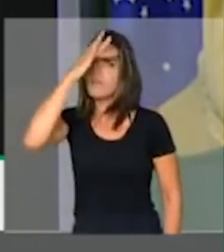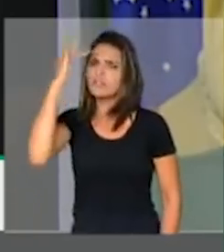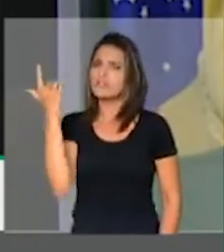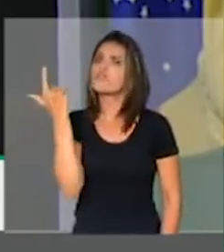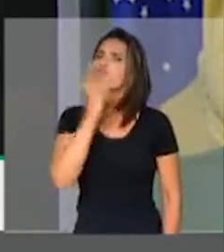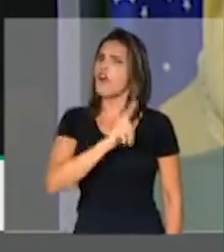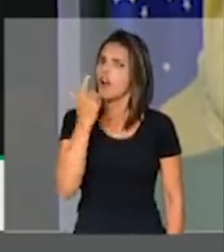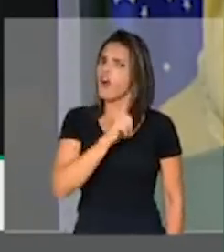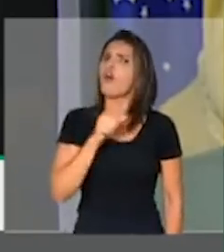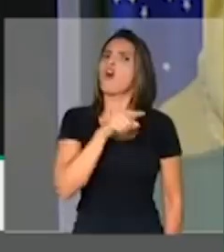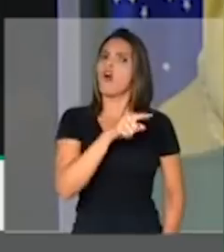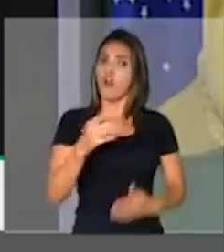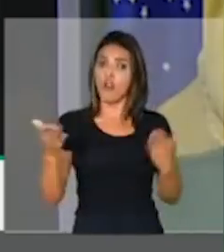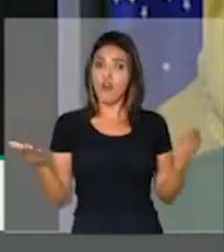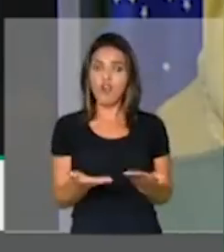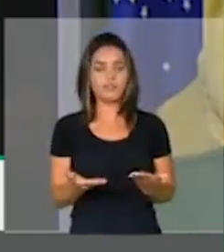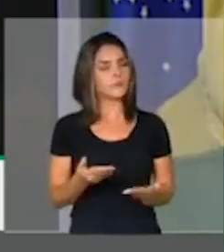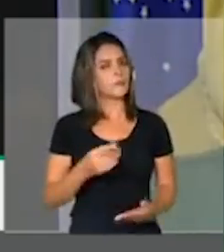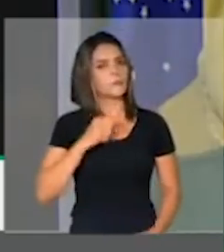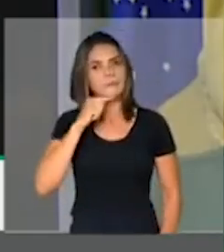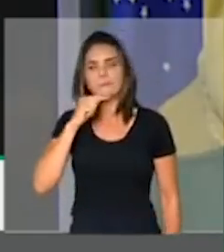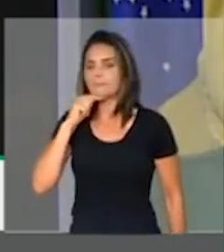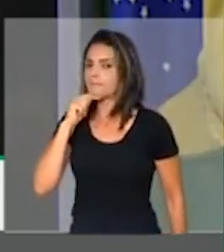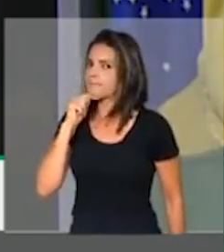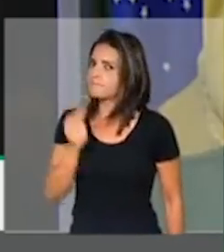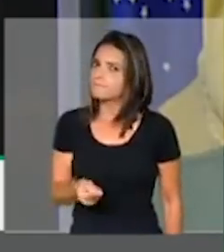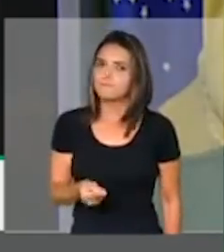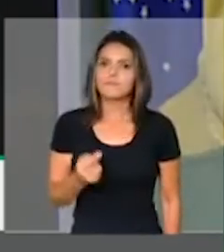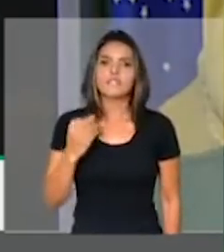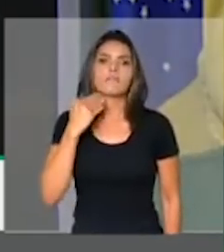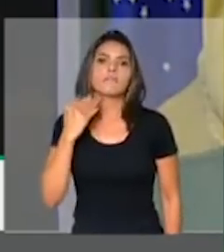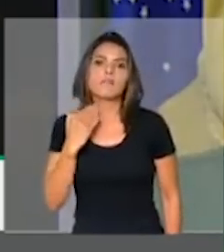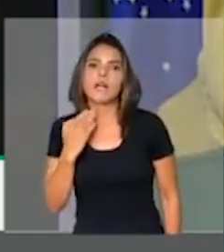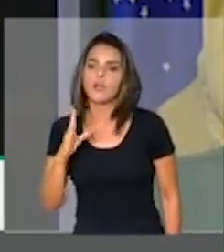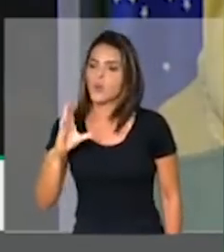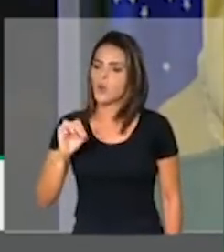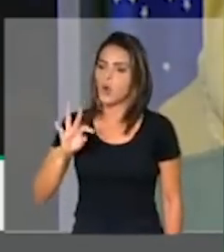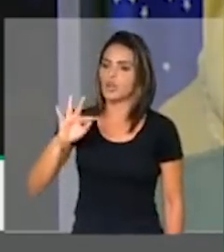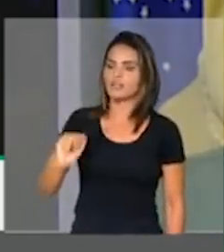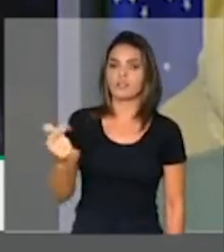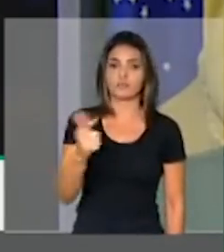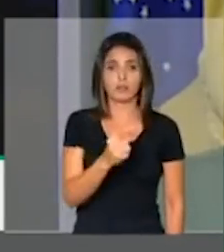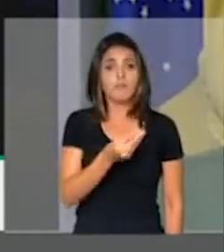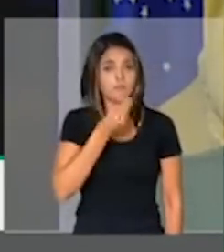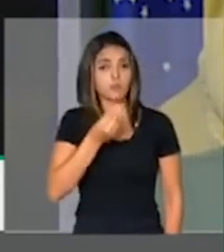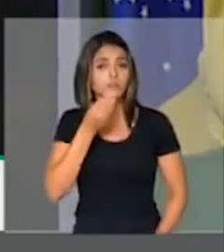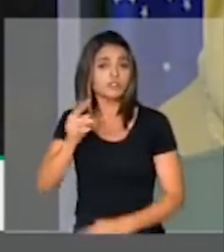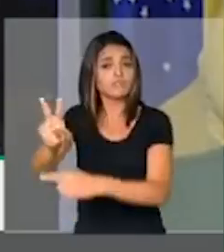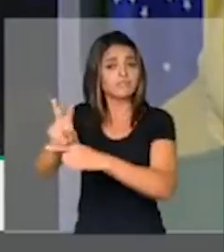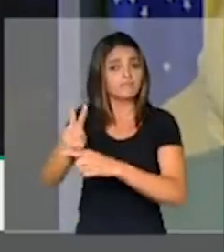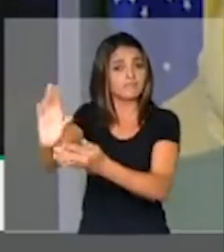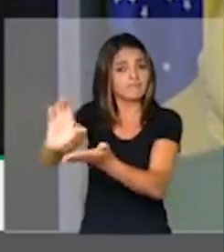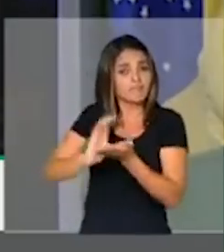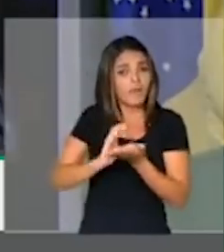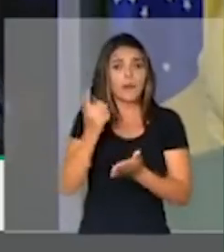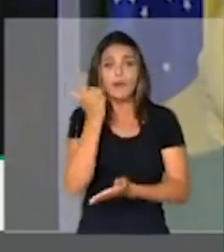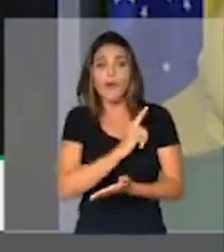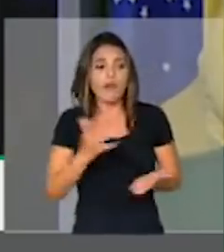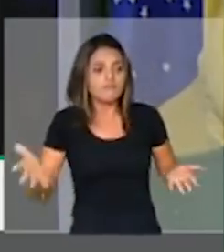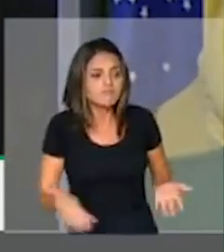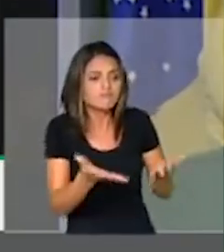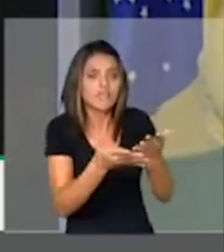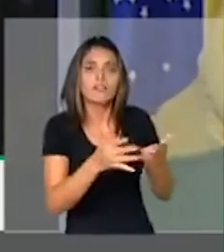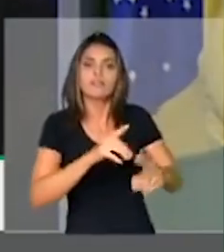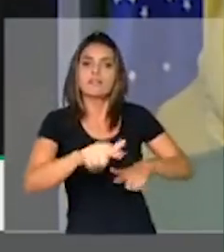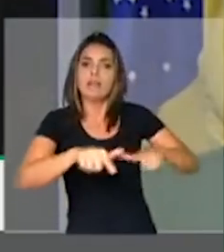ser beneficiadas, que hoje não têm conta em banco e poderiam obter crédito para seus pequenos empreendimentos, para